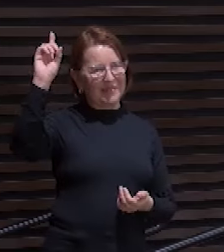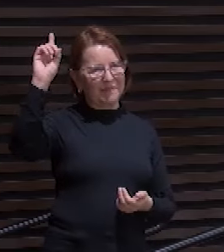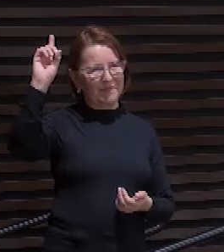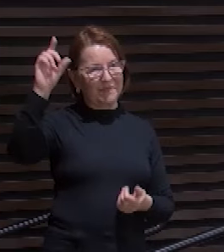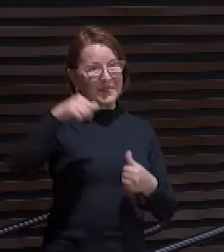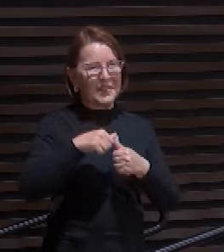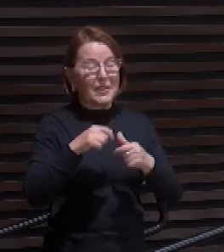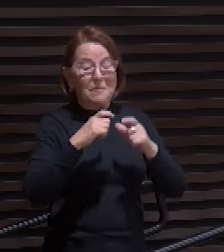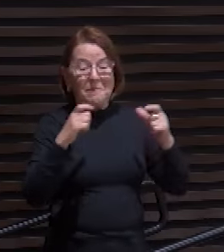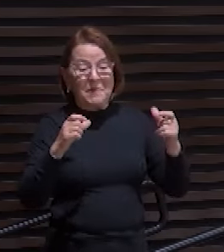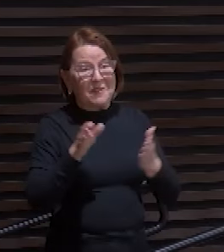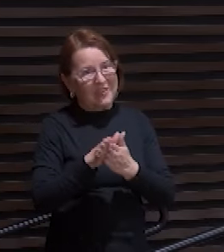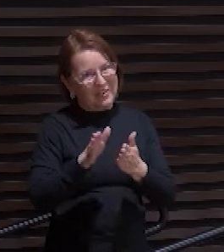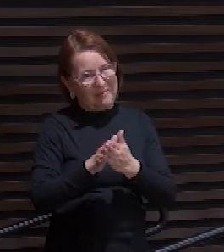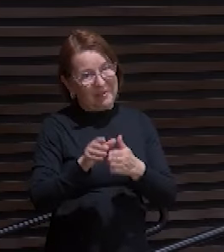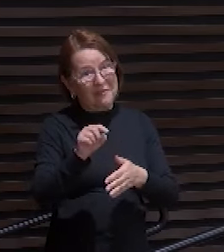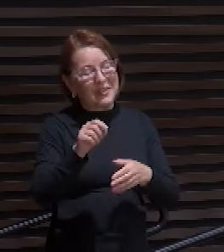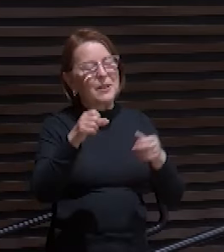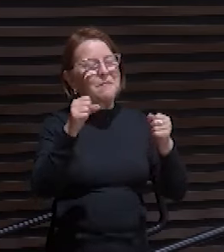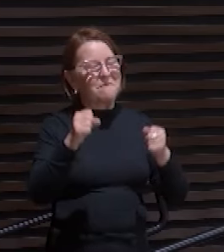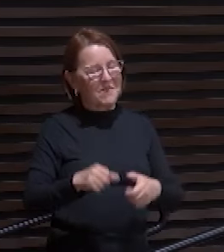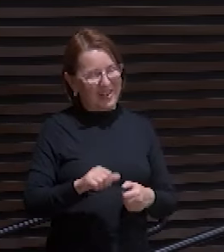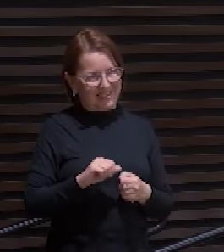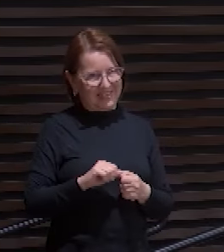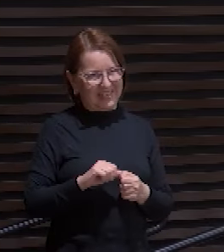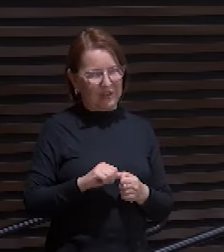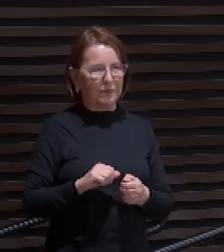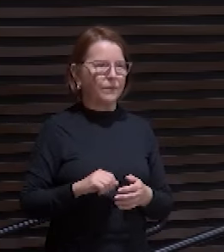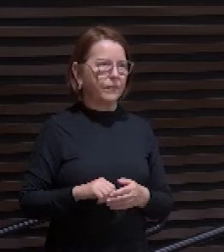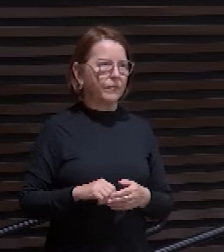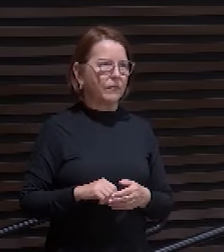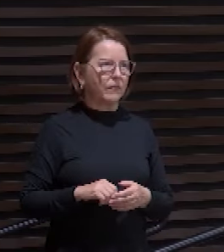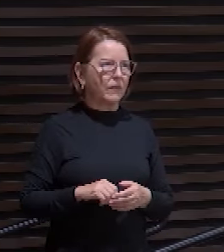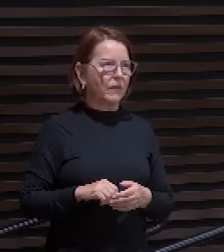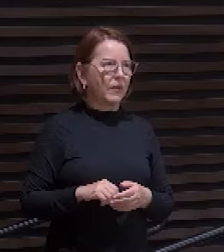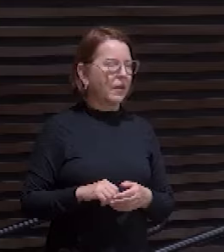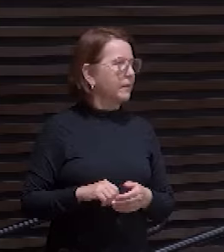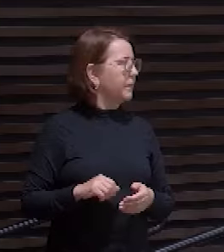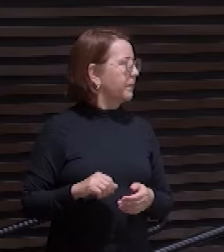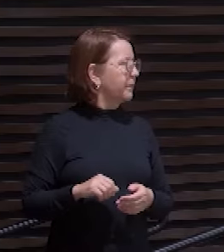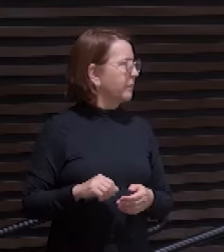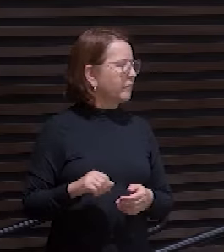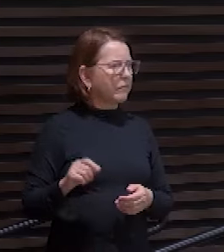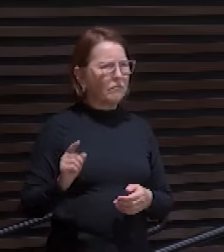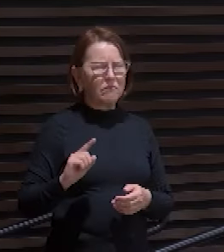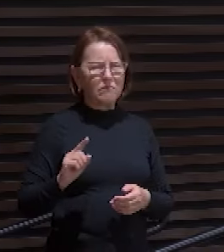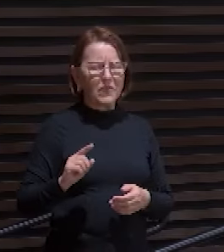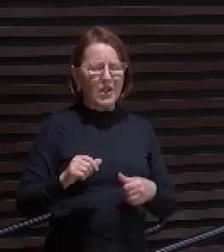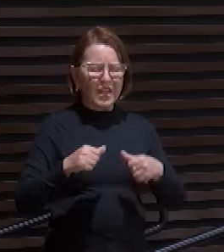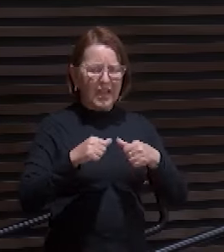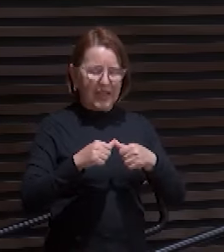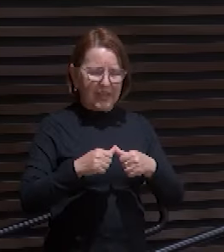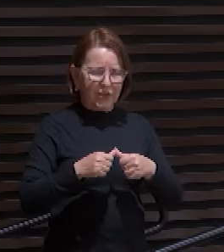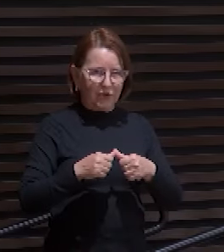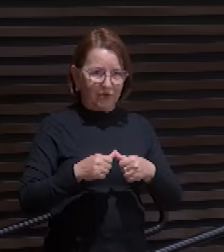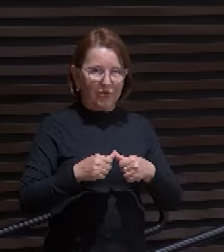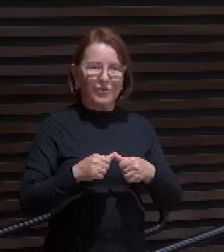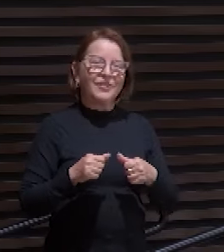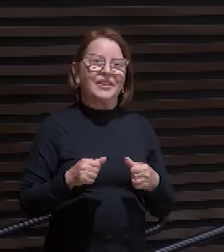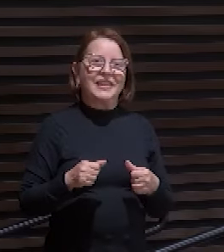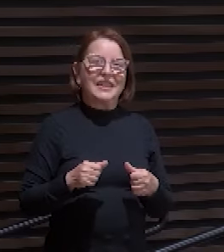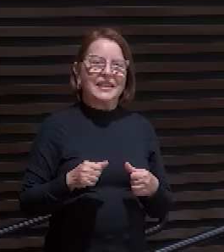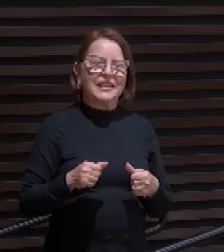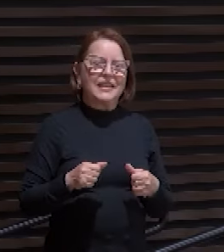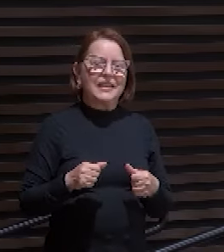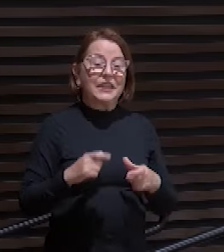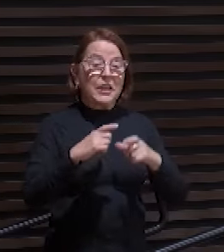Esse é o maior investimento que você pode fazer. Não é exatamente isso que a maioria dos homens procuram na vida? Será